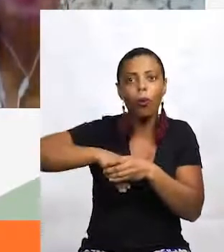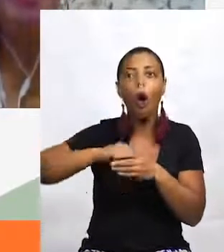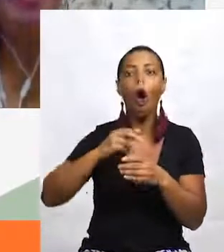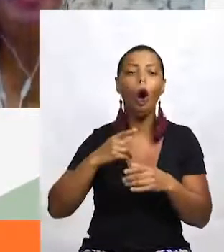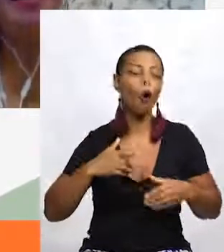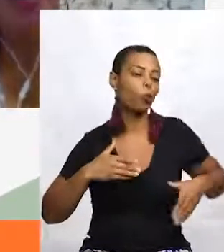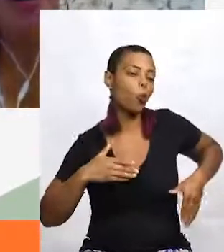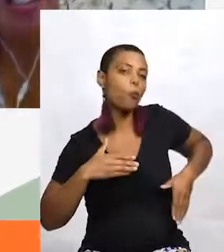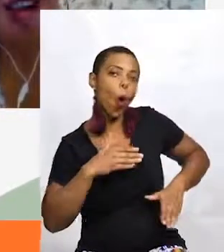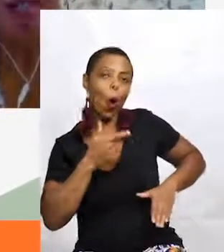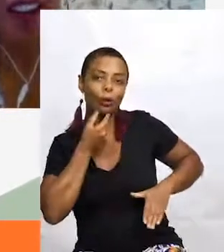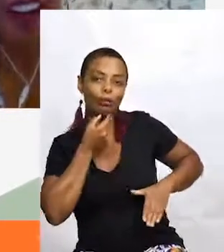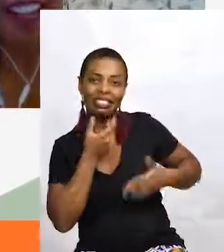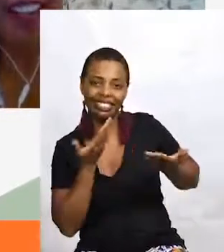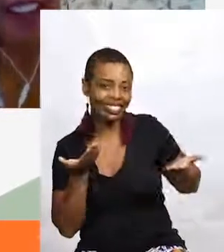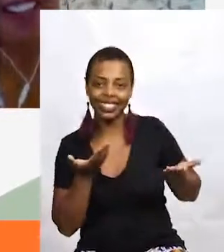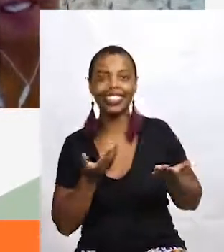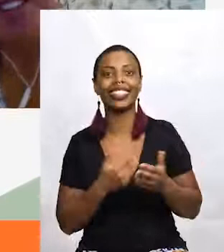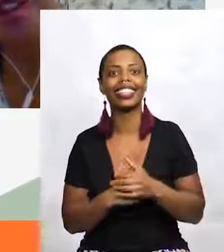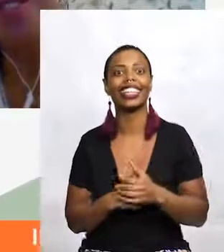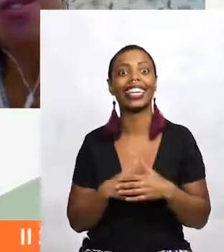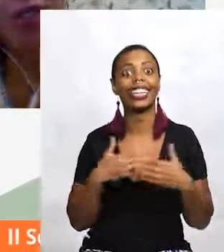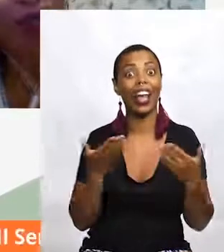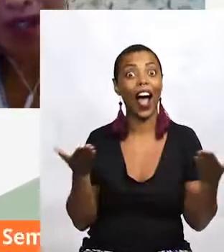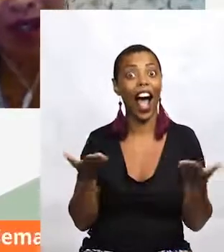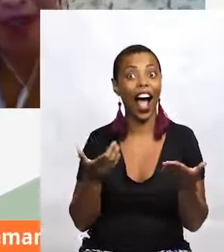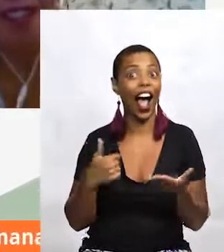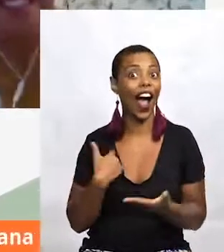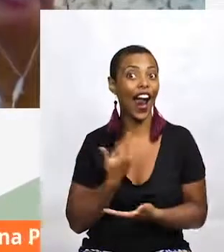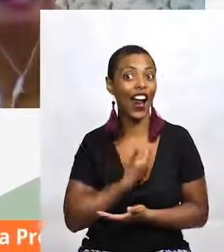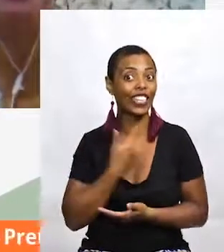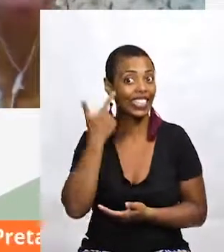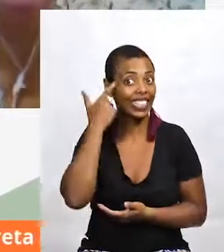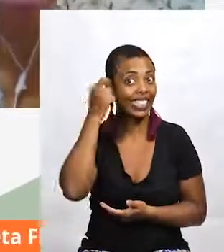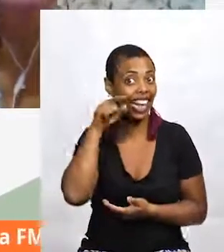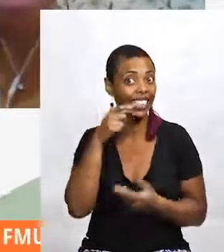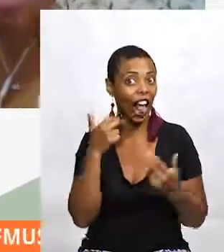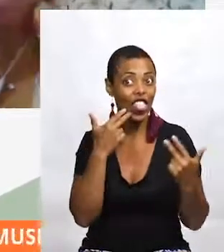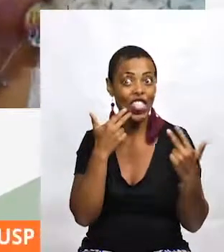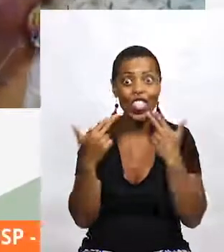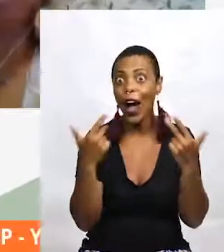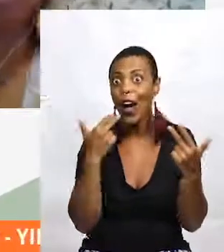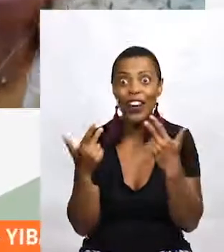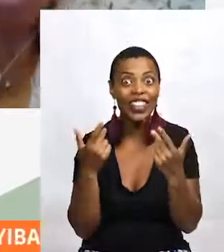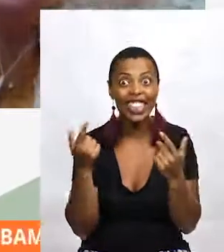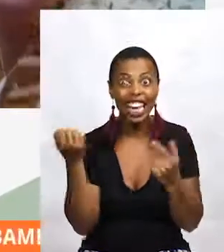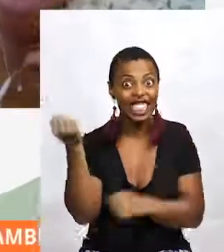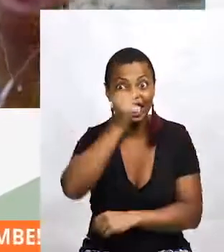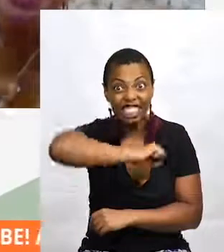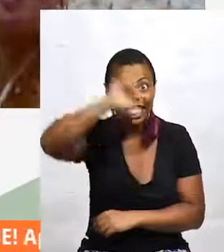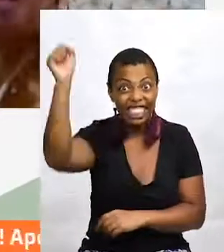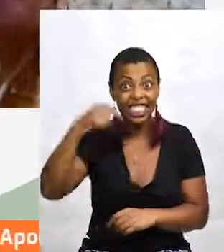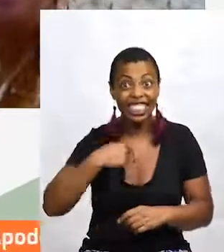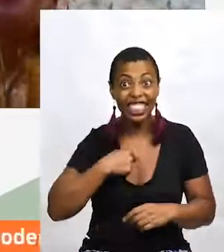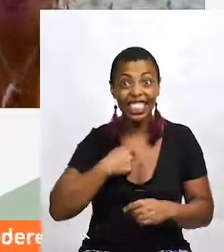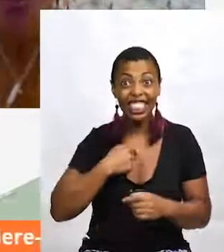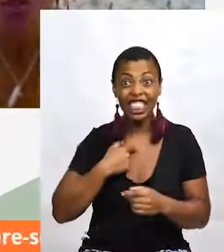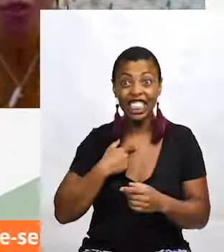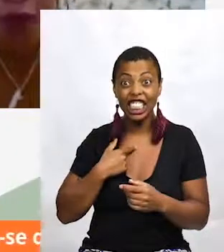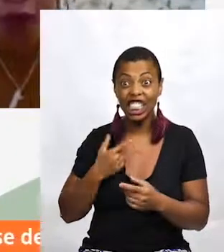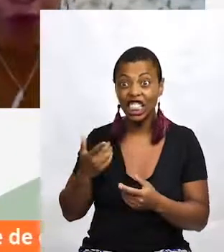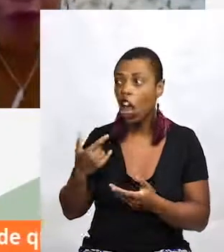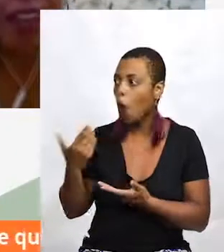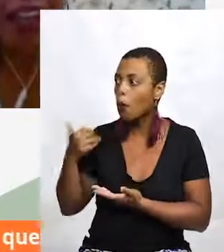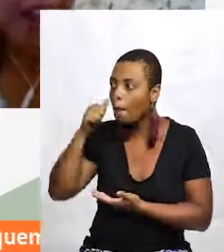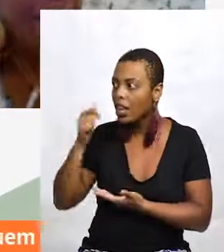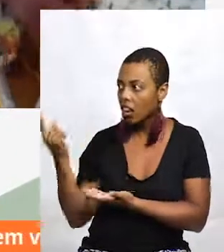soma. Então, nós estamos agora trabalhando com uma super, super novidade. E eu estou introduzindo essa menina para